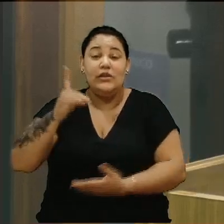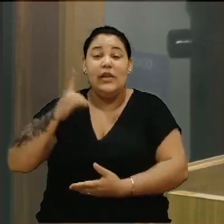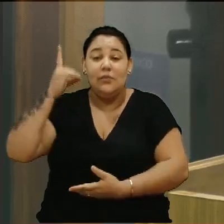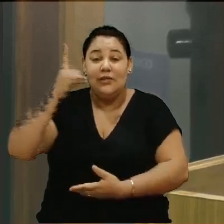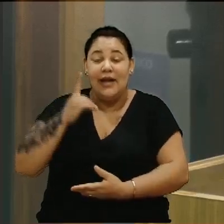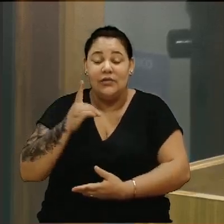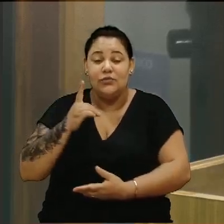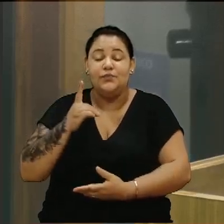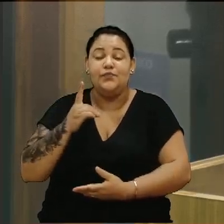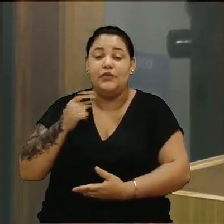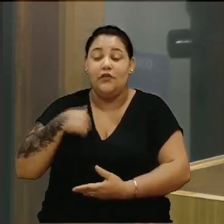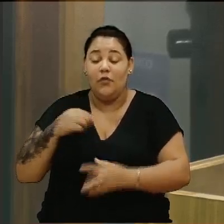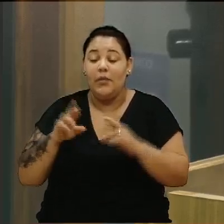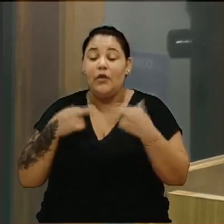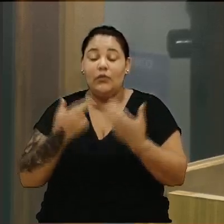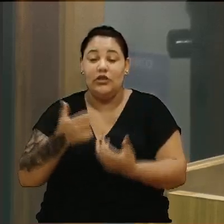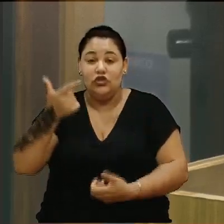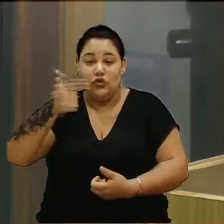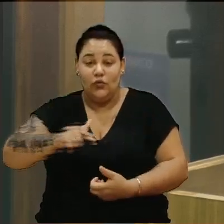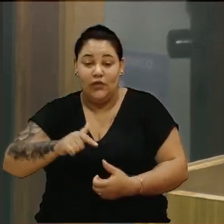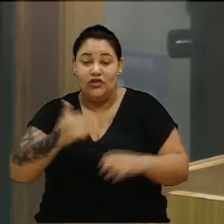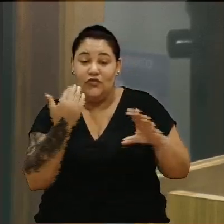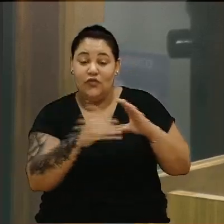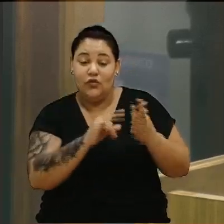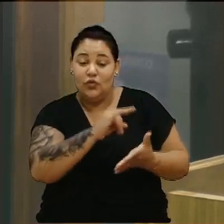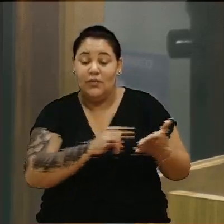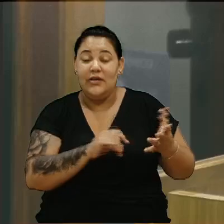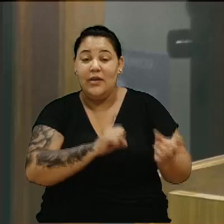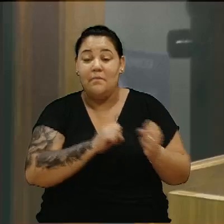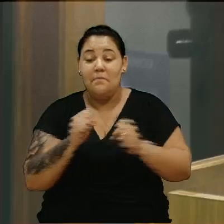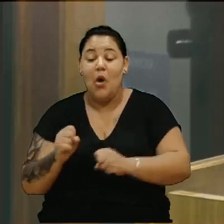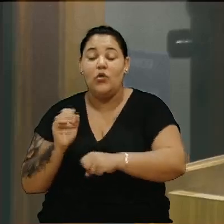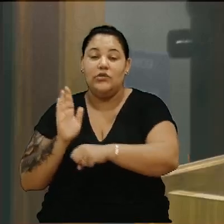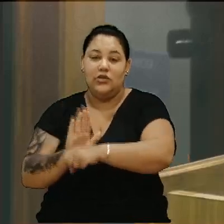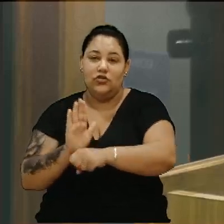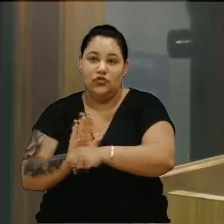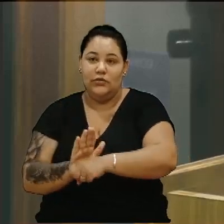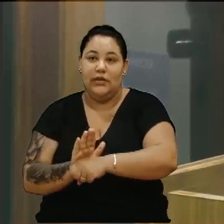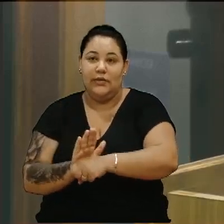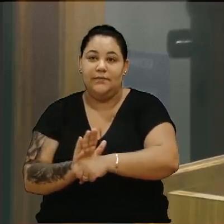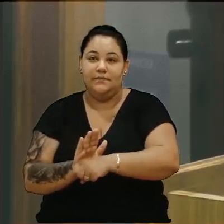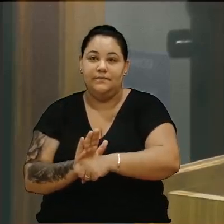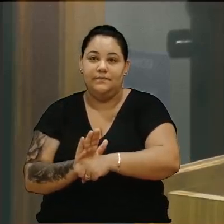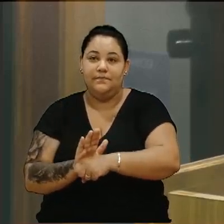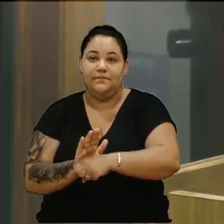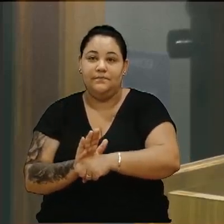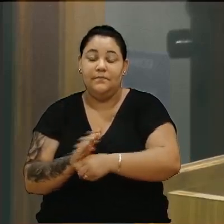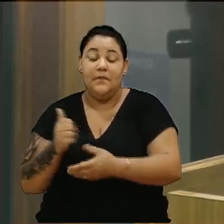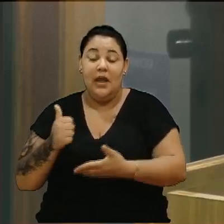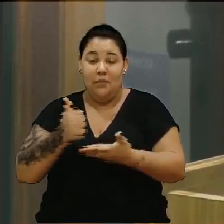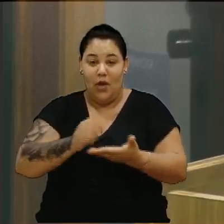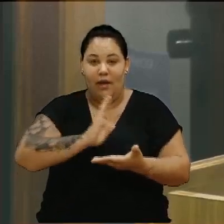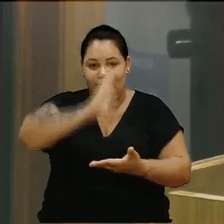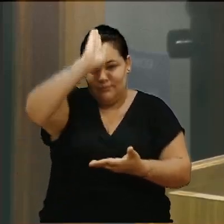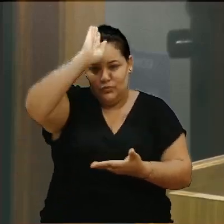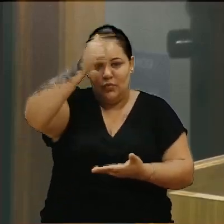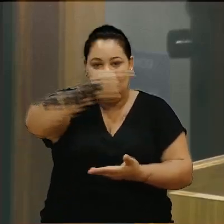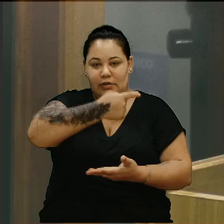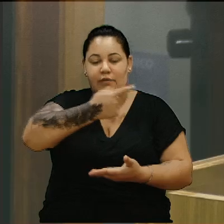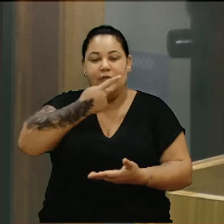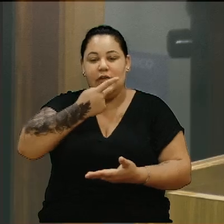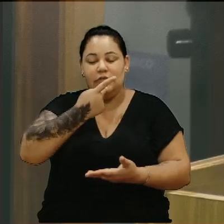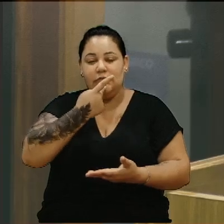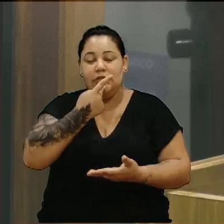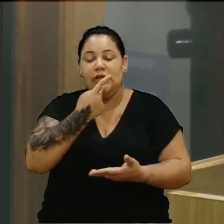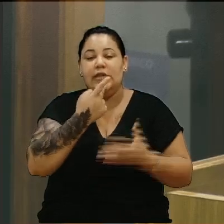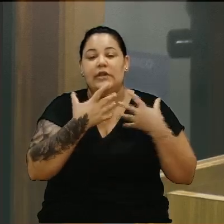na segunda-feira desta semana, encaminhamos o ofício para que ele possa interceder a favor de Caxias do Sul, a favor do nosso batalhão, no que diz respeito a isso lá na Secretaria de Segurança